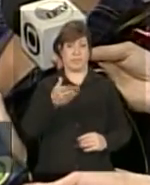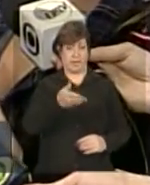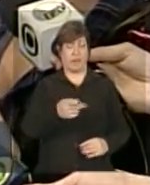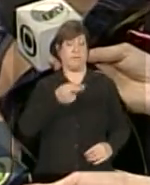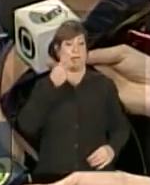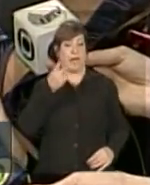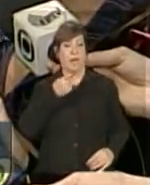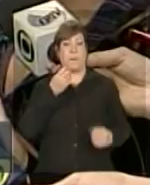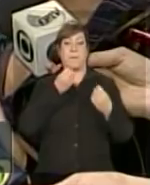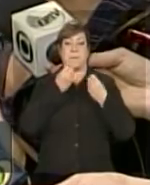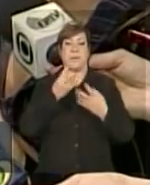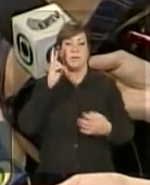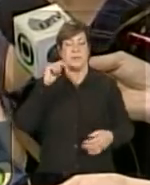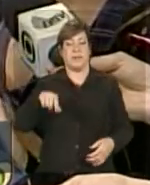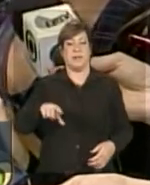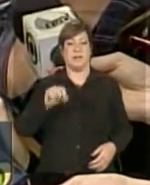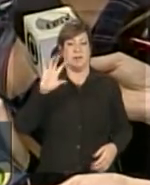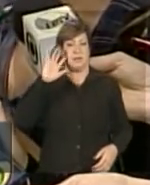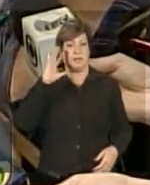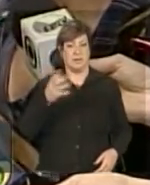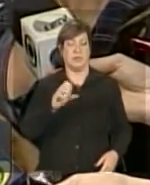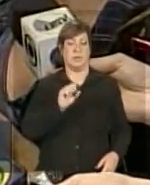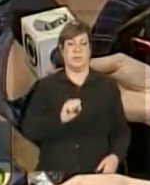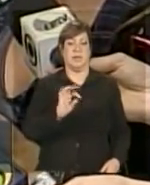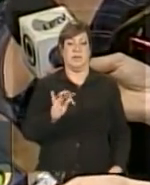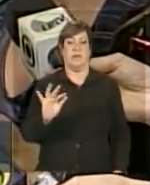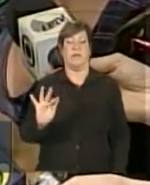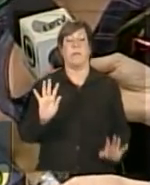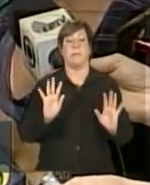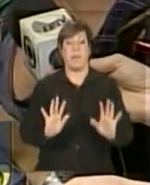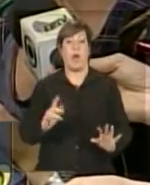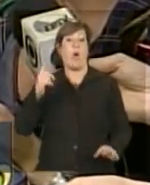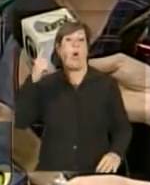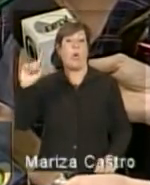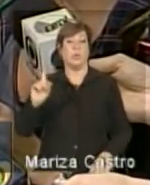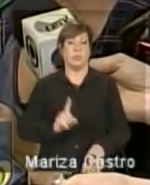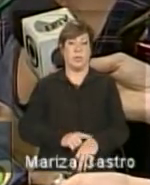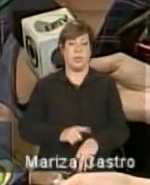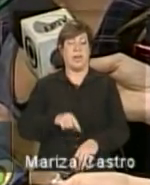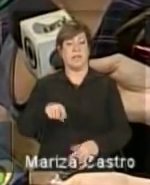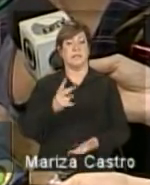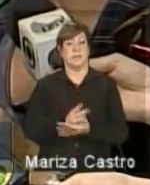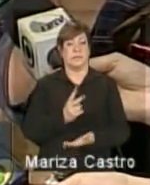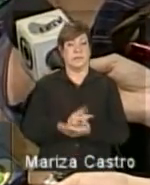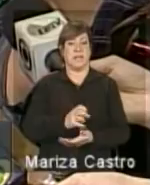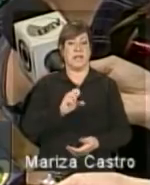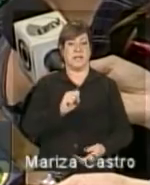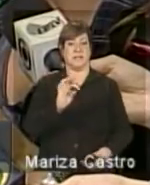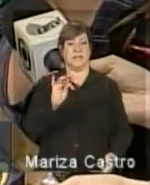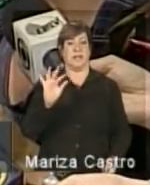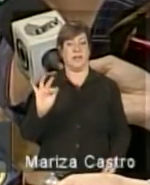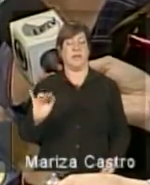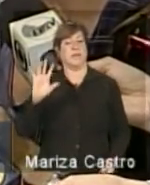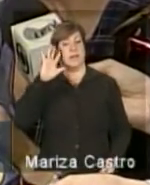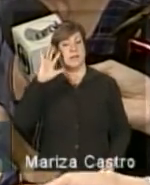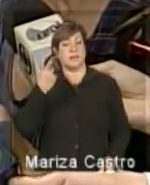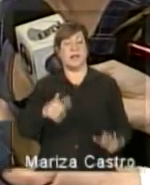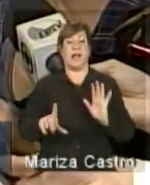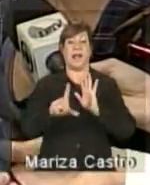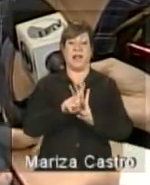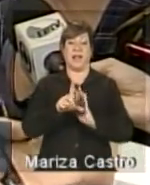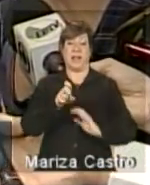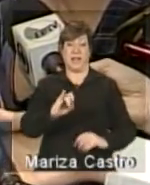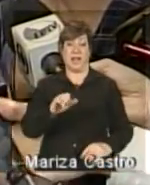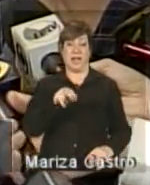A senhora elogiou essa decisão do Supremo Tribunal Federal, sim, mas numa outra ocasião esse mesmo STF decidiu que a lei de anistia foi